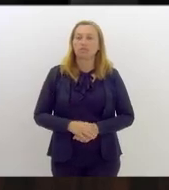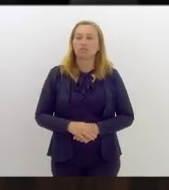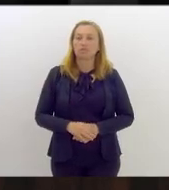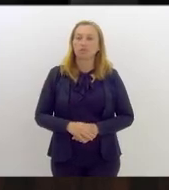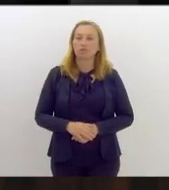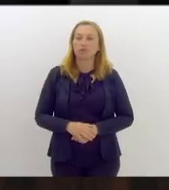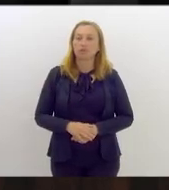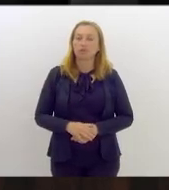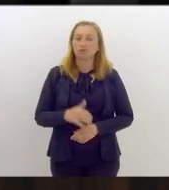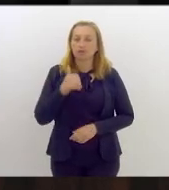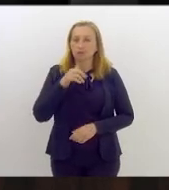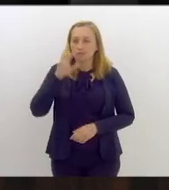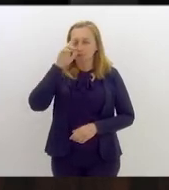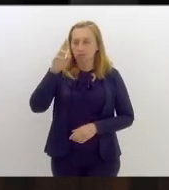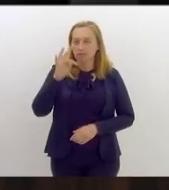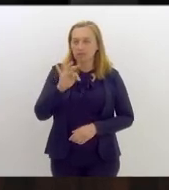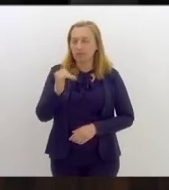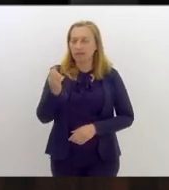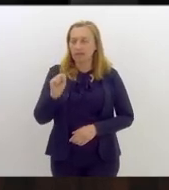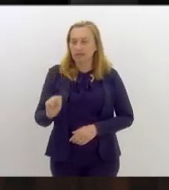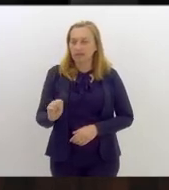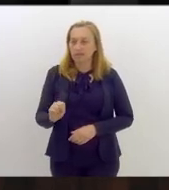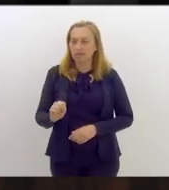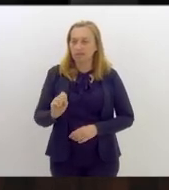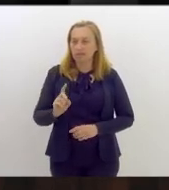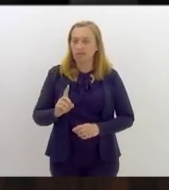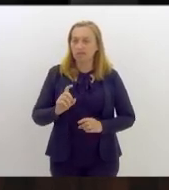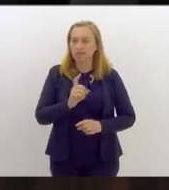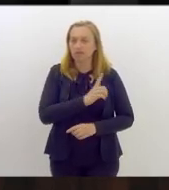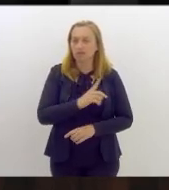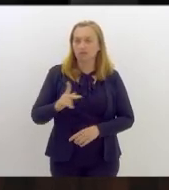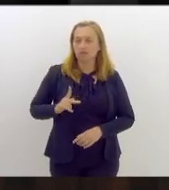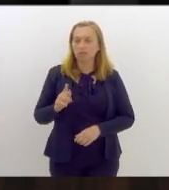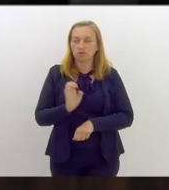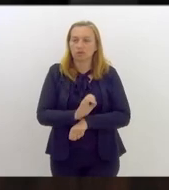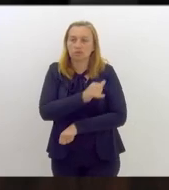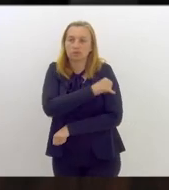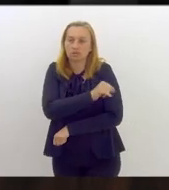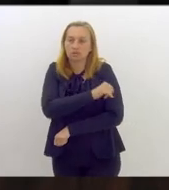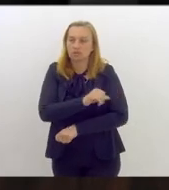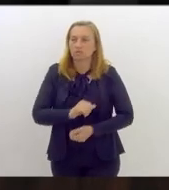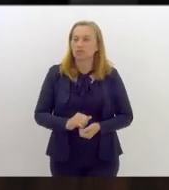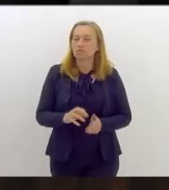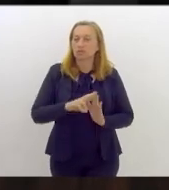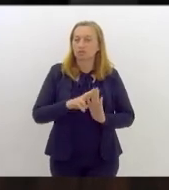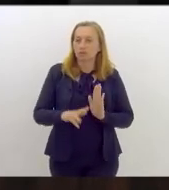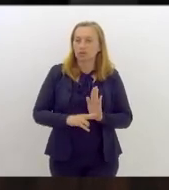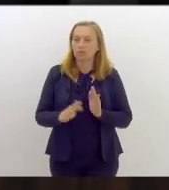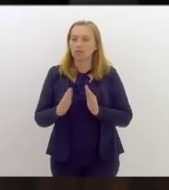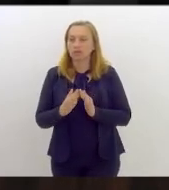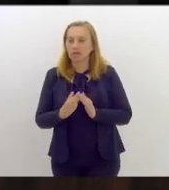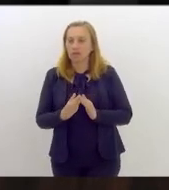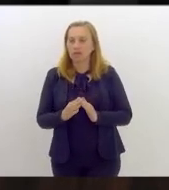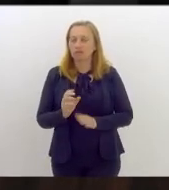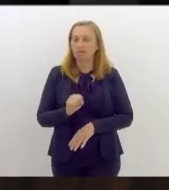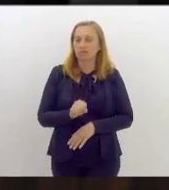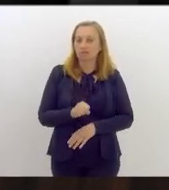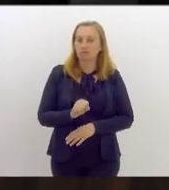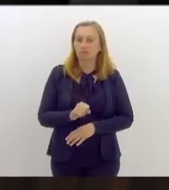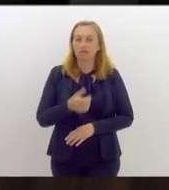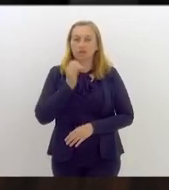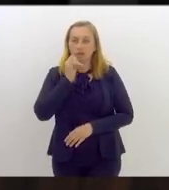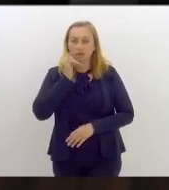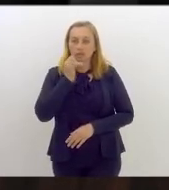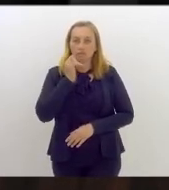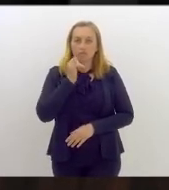excelentíssima senhora Thaisa Guerreira de Souza, defensora pública do Estado do Rio de Janeiro. Parecida à Comissão de Normas Internas e Proposições Externas, favorável,